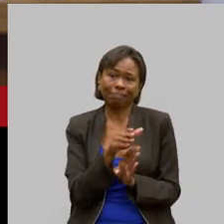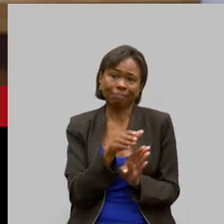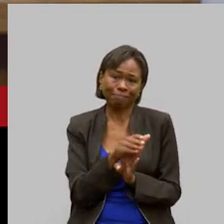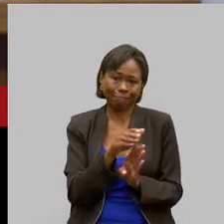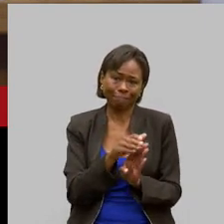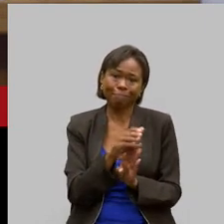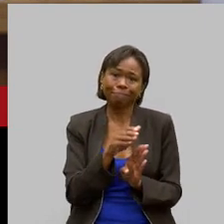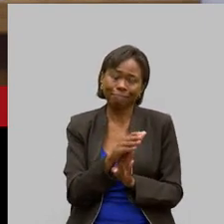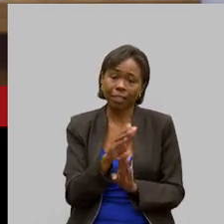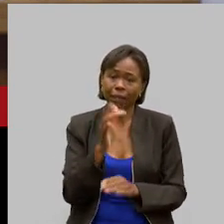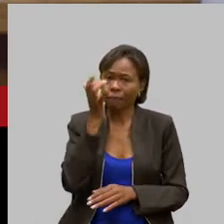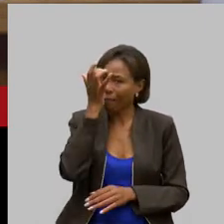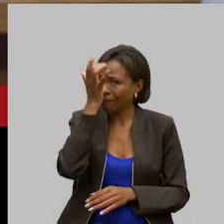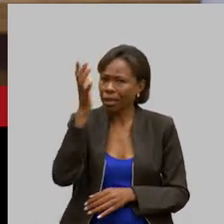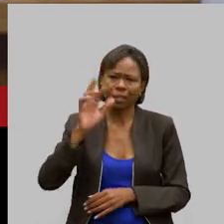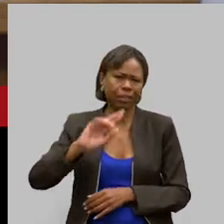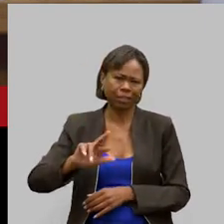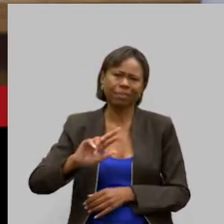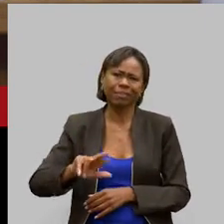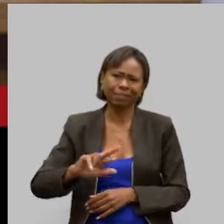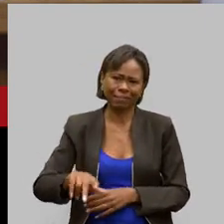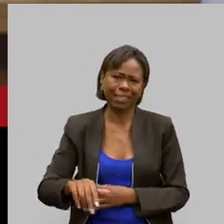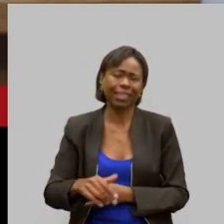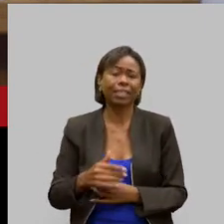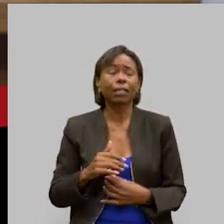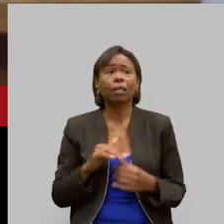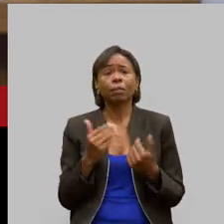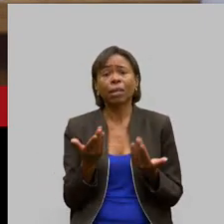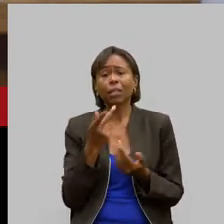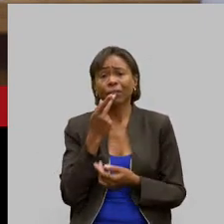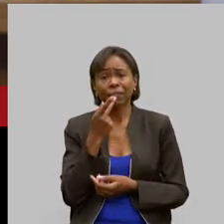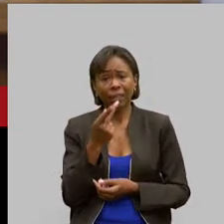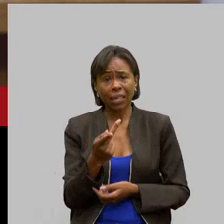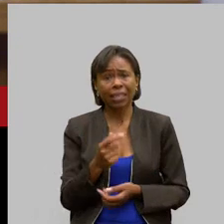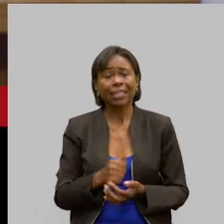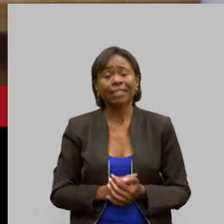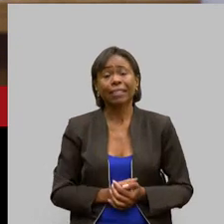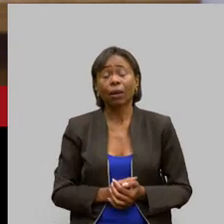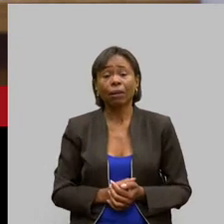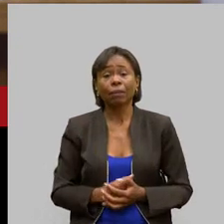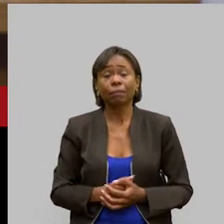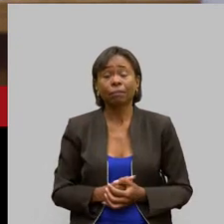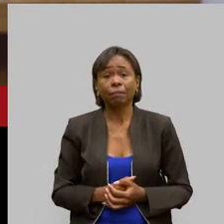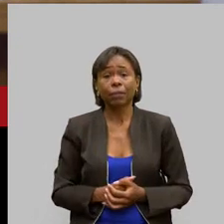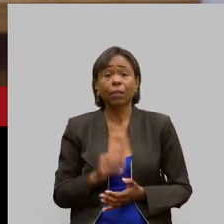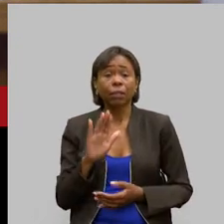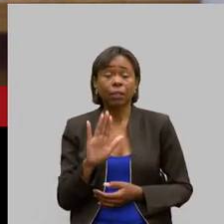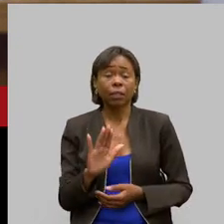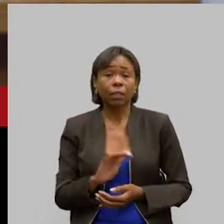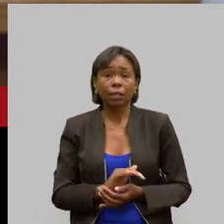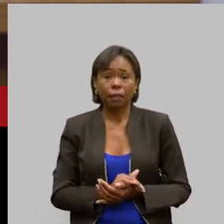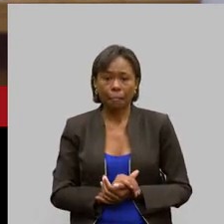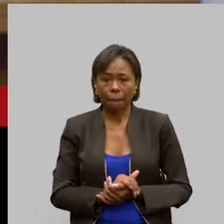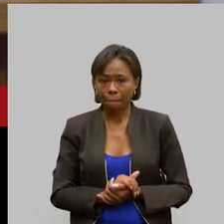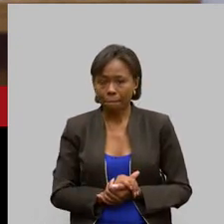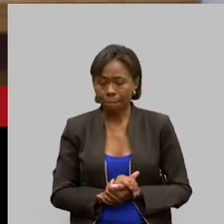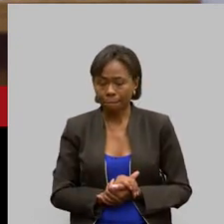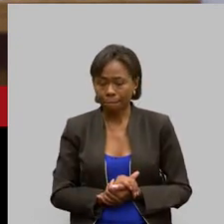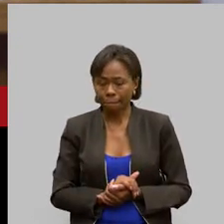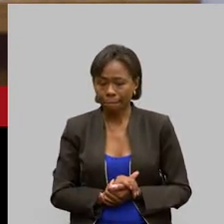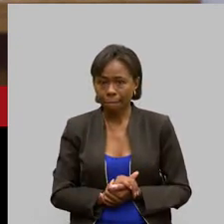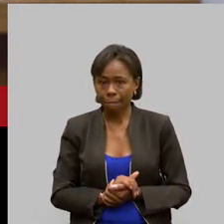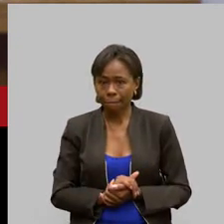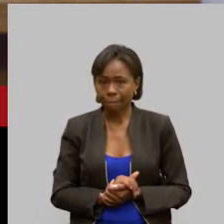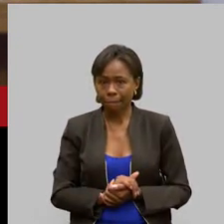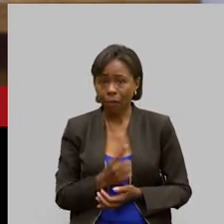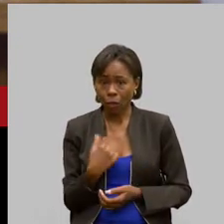não é fácil para ninguém a gente sabe E como diretora de políticas a gente também tem tem essas dificuldades né mas